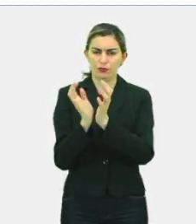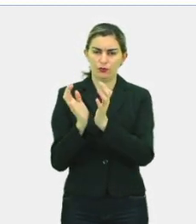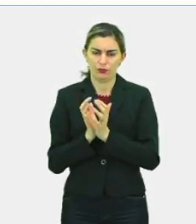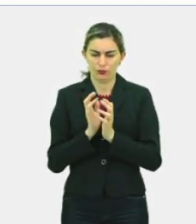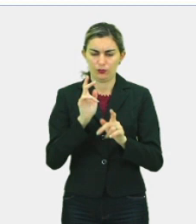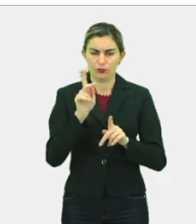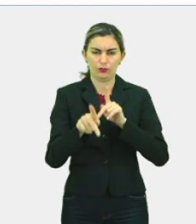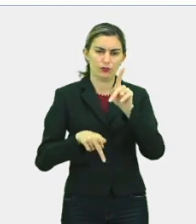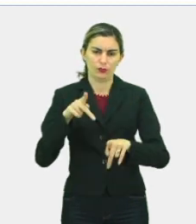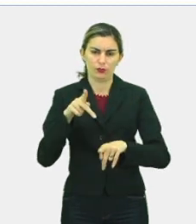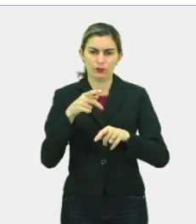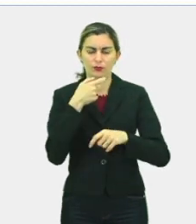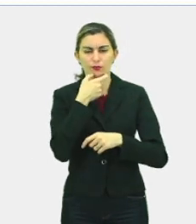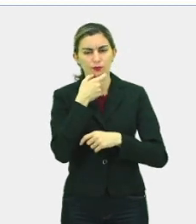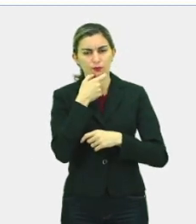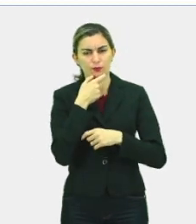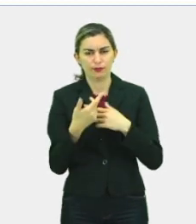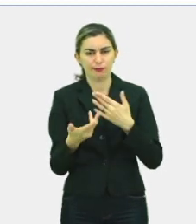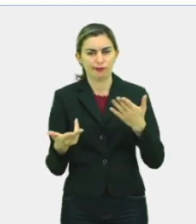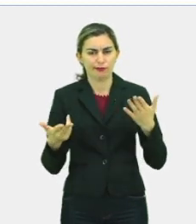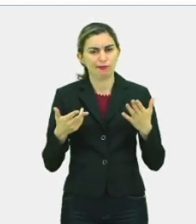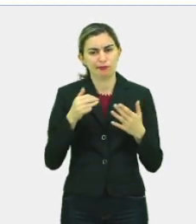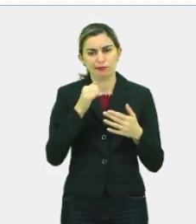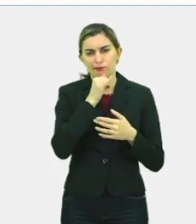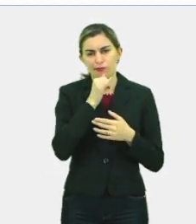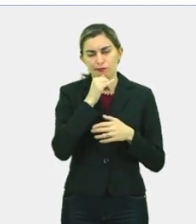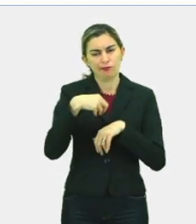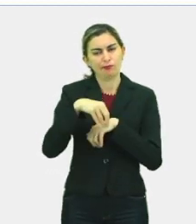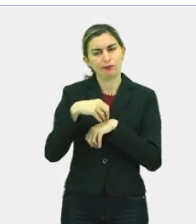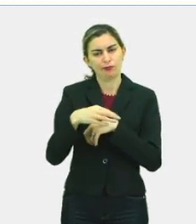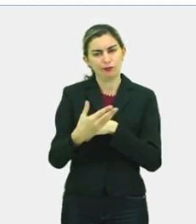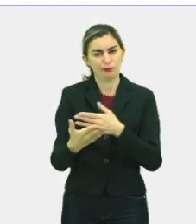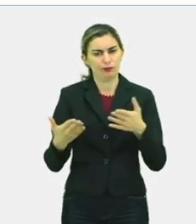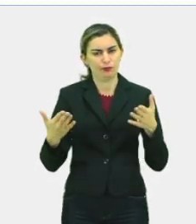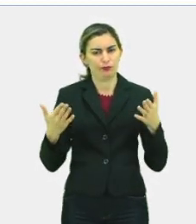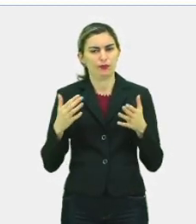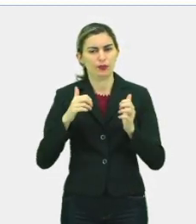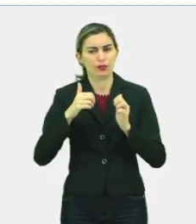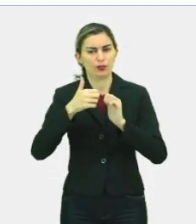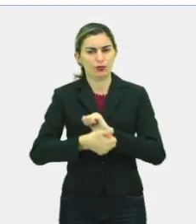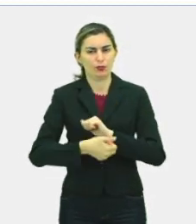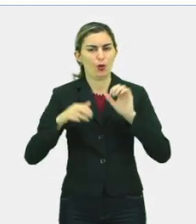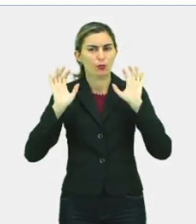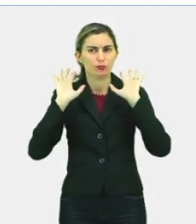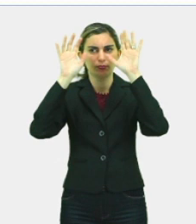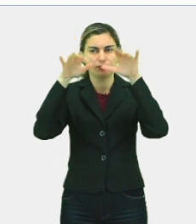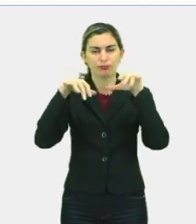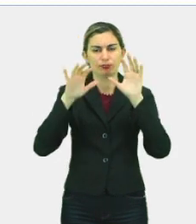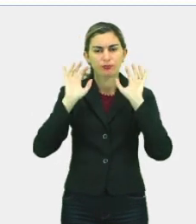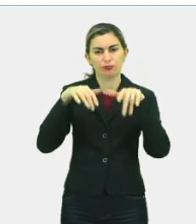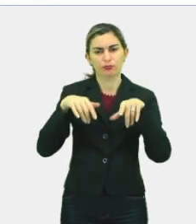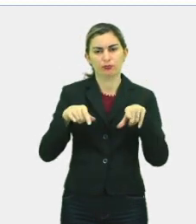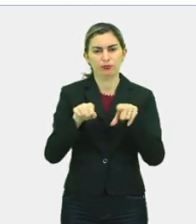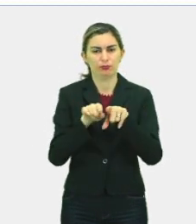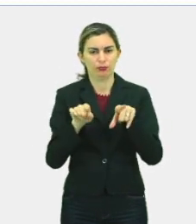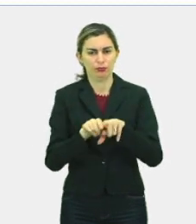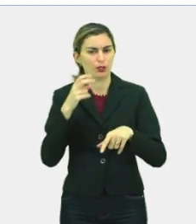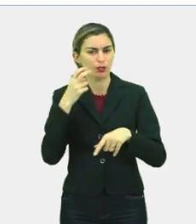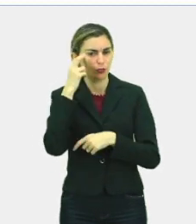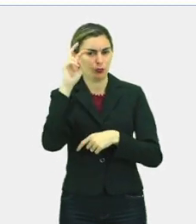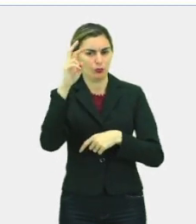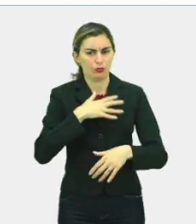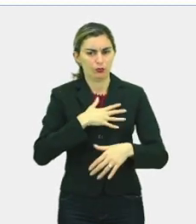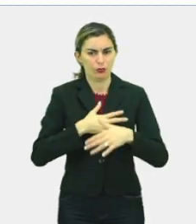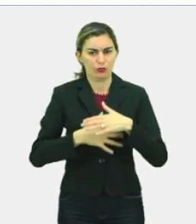classes populares inglesas. Exemplos mais citados são inúmeros esportes com bola e também de elementos da